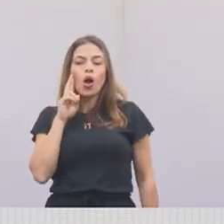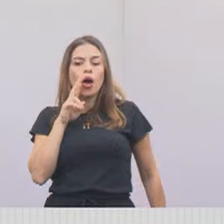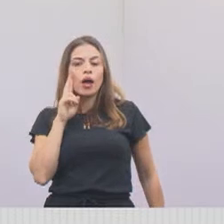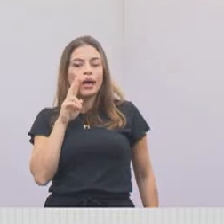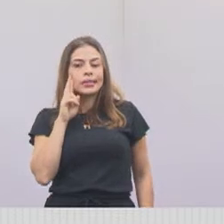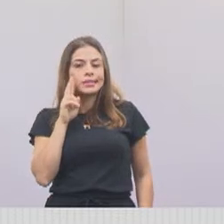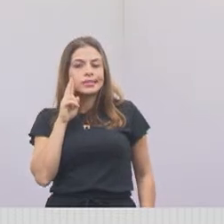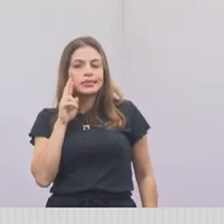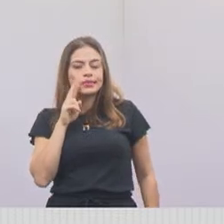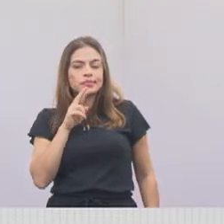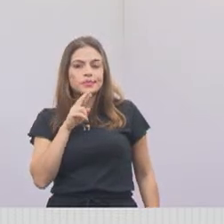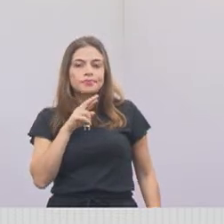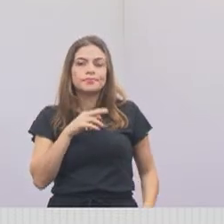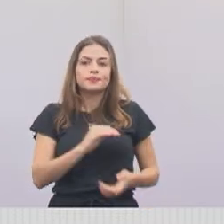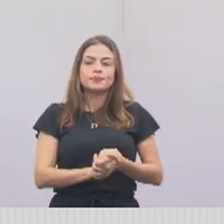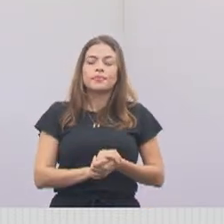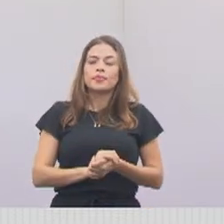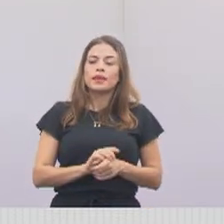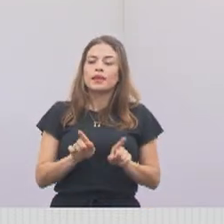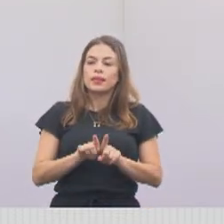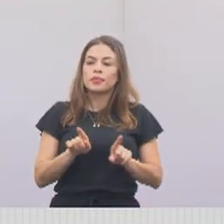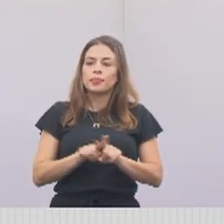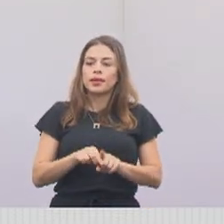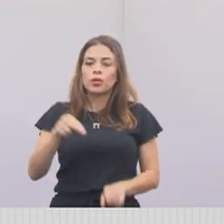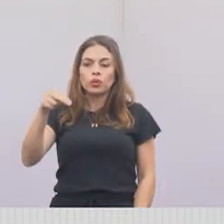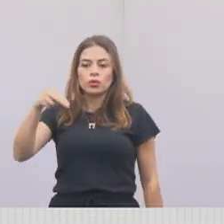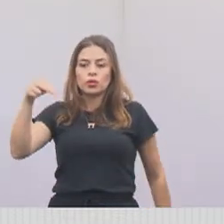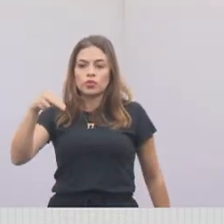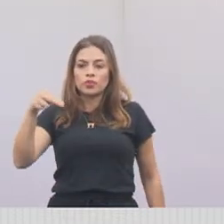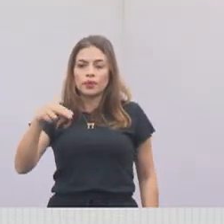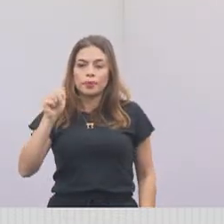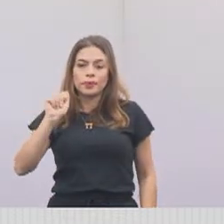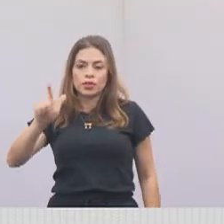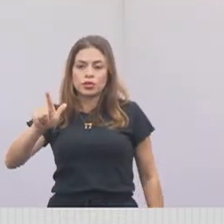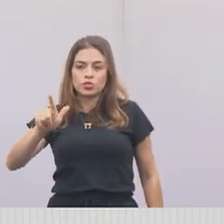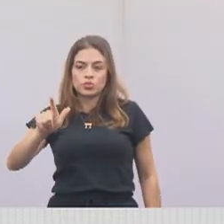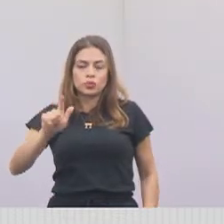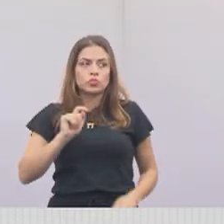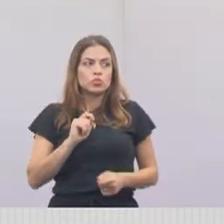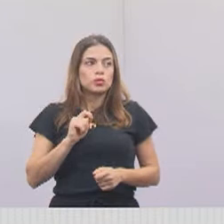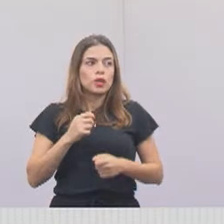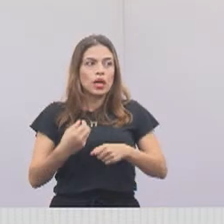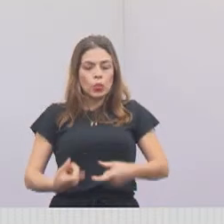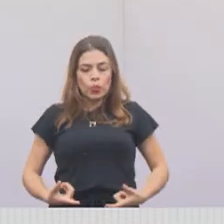no Novembro Azul, onde o mês que vamos entrar, a questão do câncer de próstata.